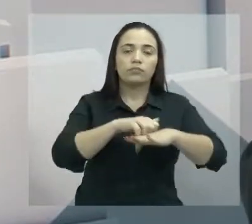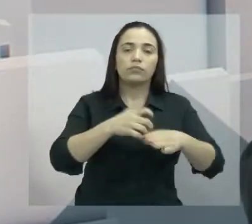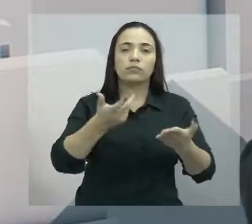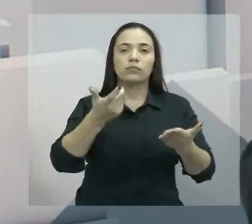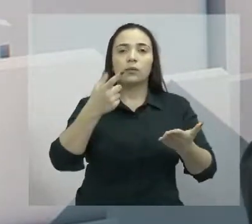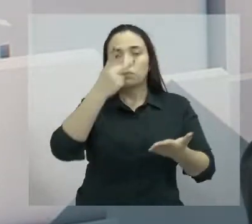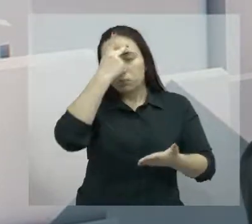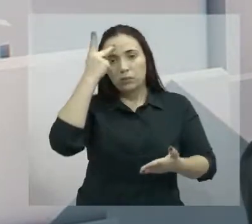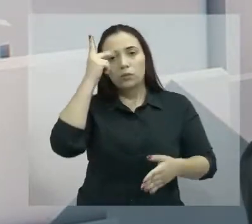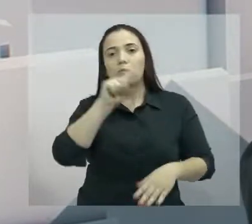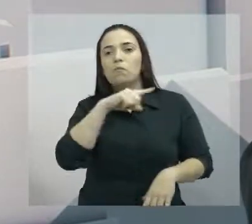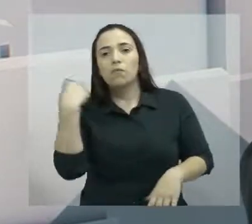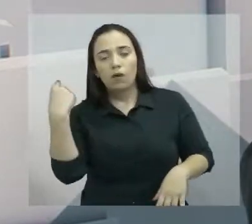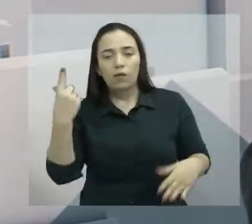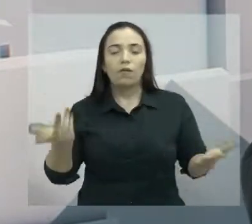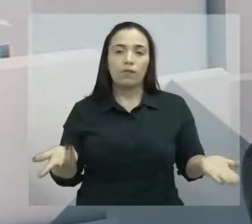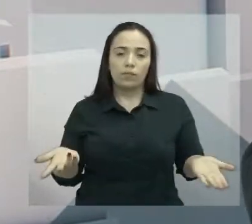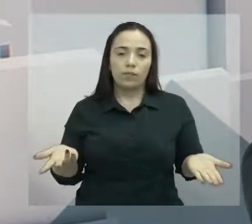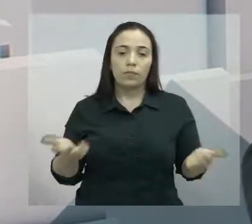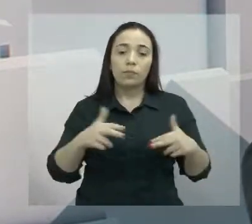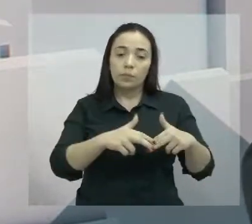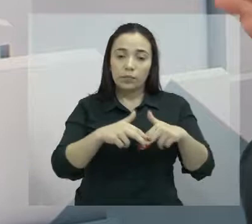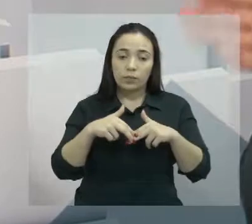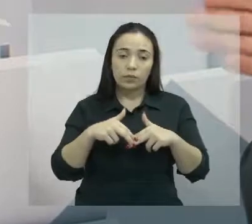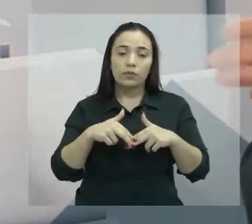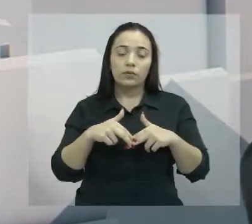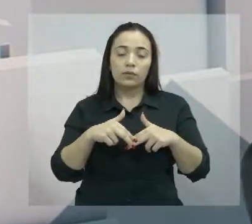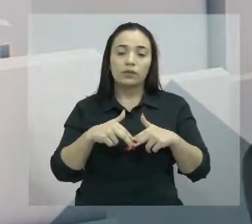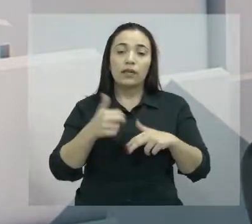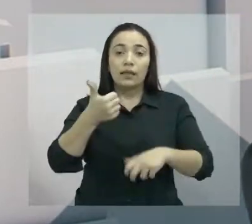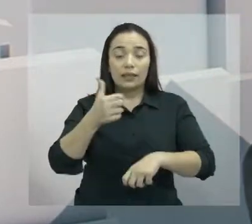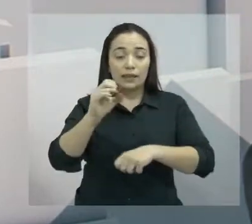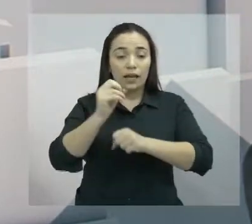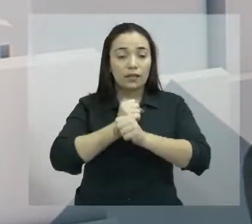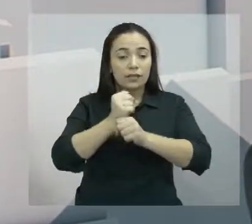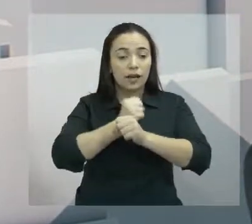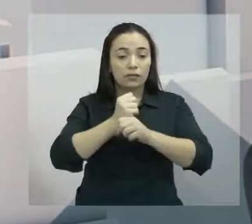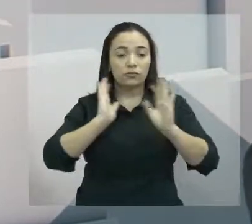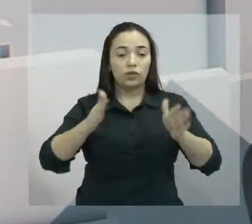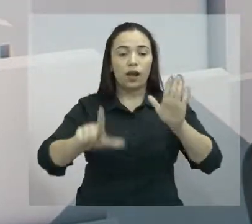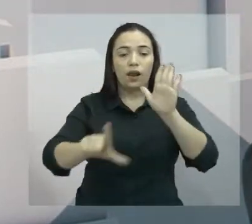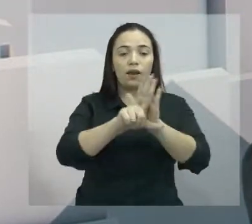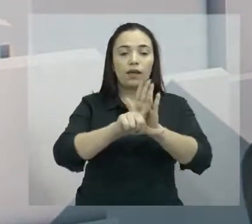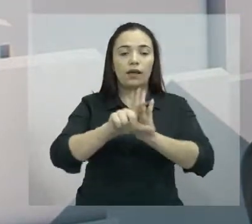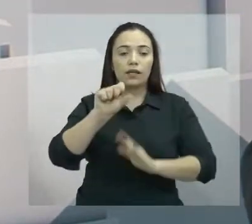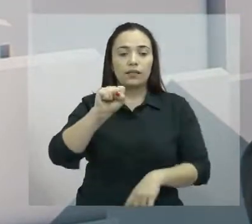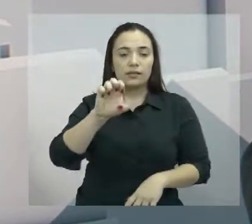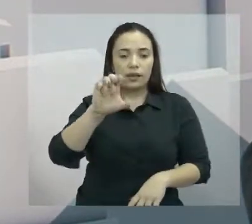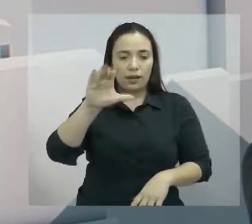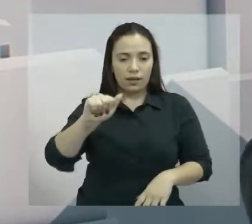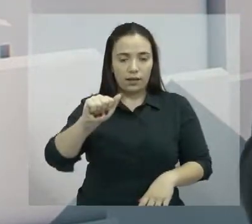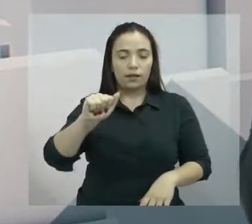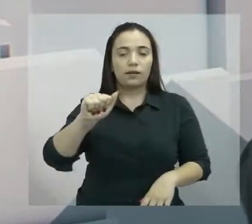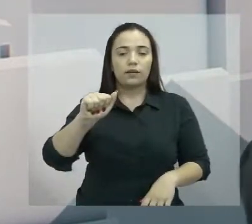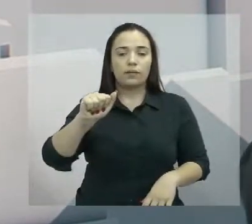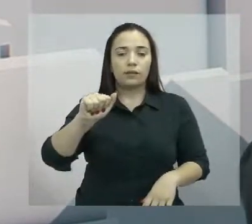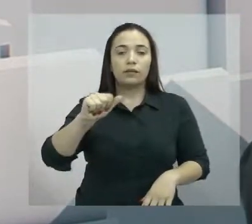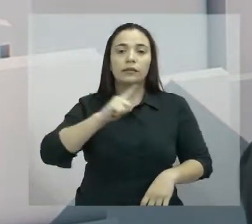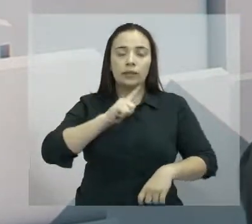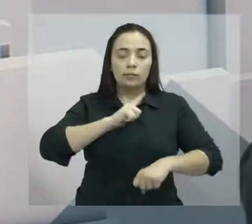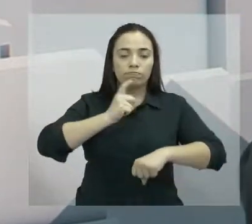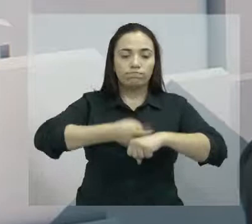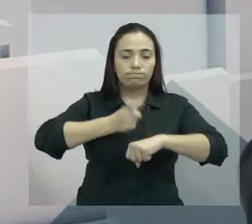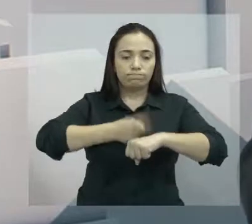e morrer. Então, e ao longo desses 10 anos, a lei seca, ela ficou mais